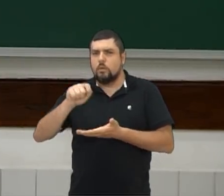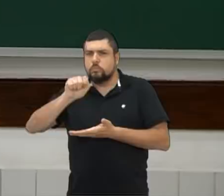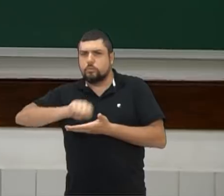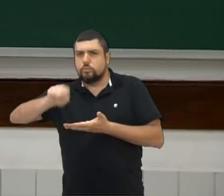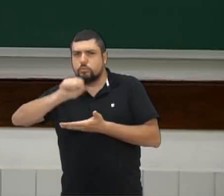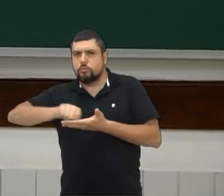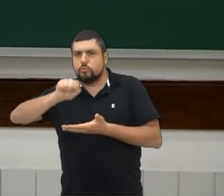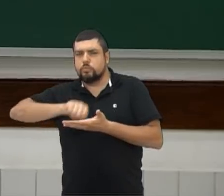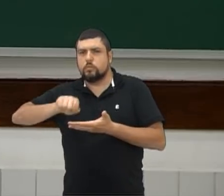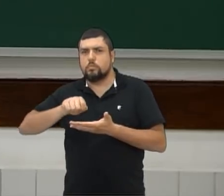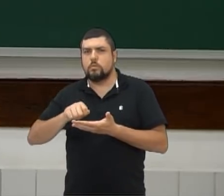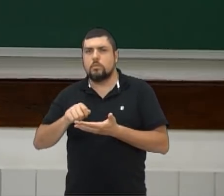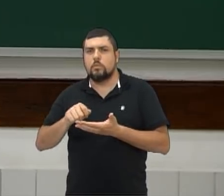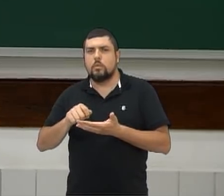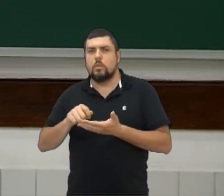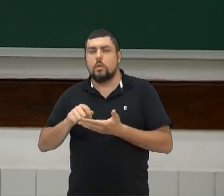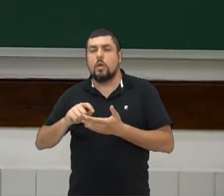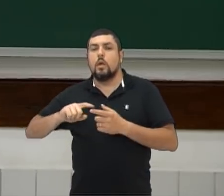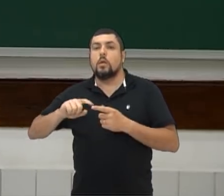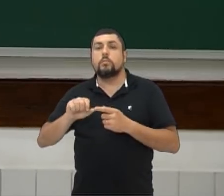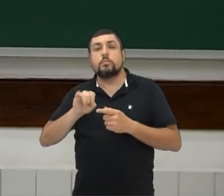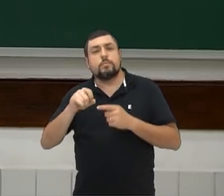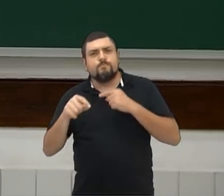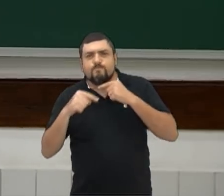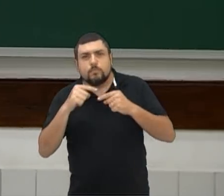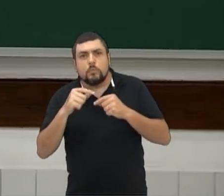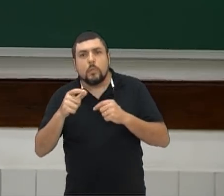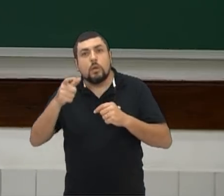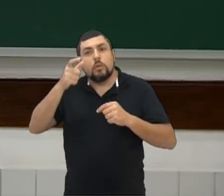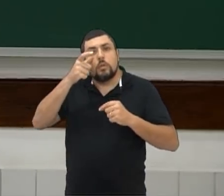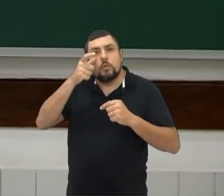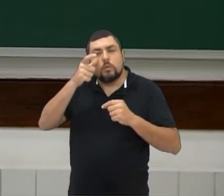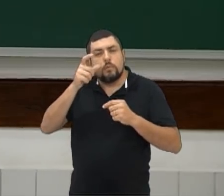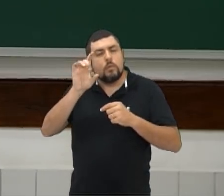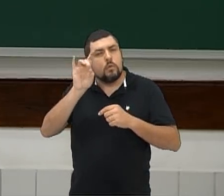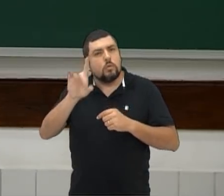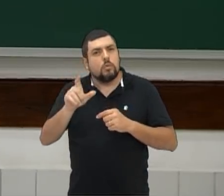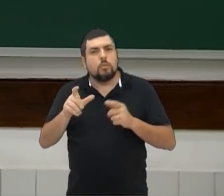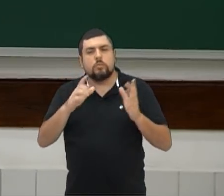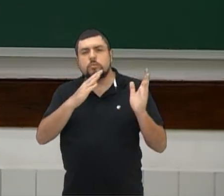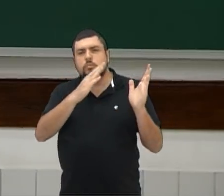você acompanha ele, pois a gente vai resolver ele durante a própria aula, ok?